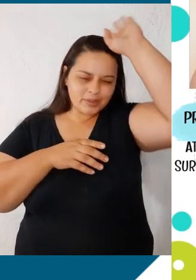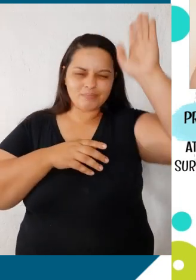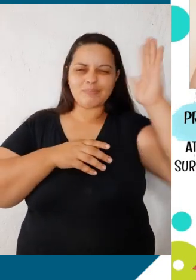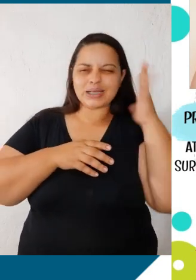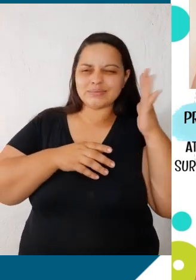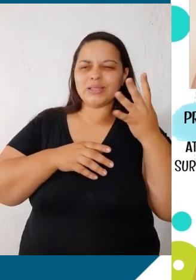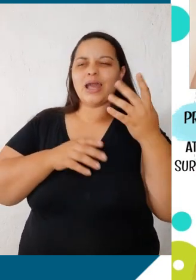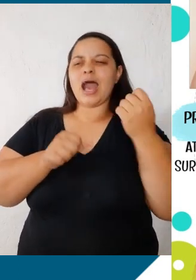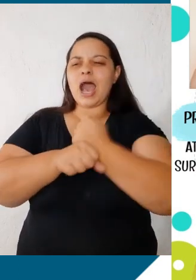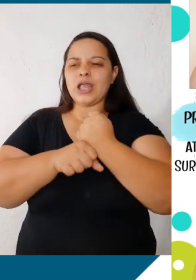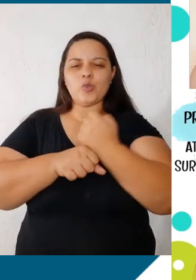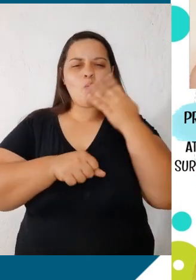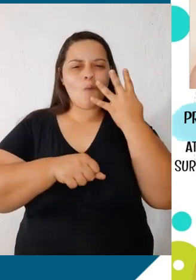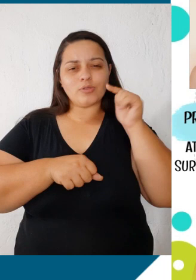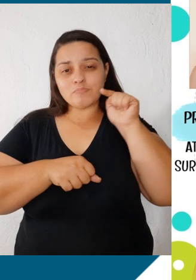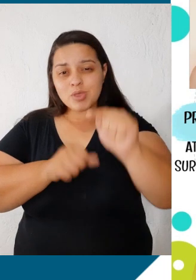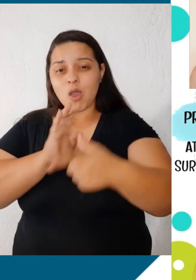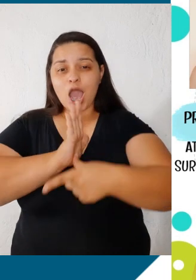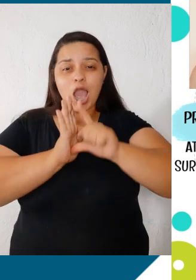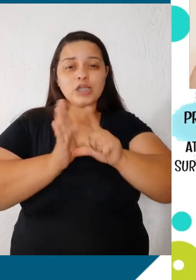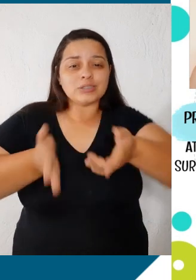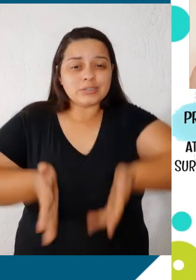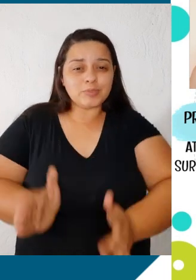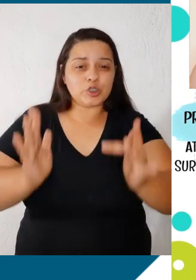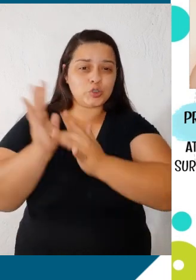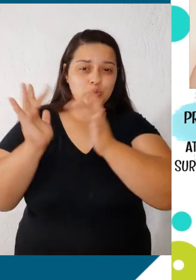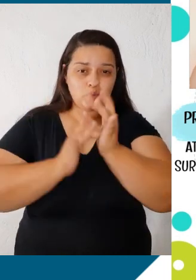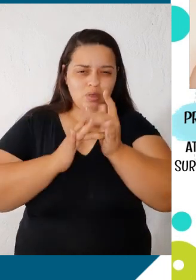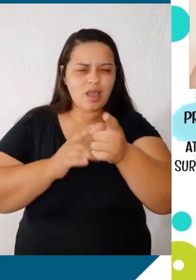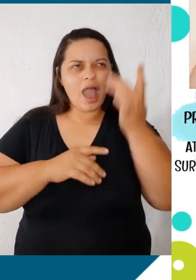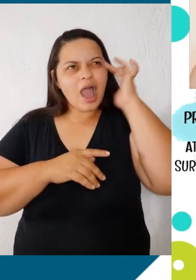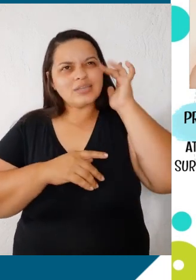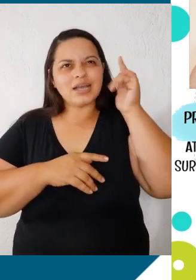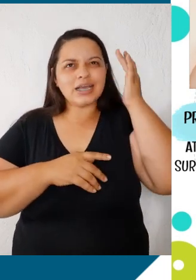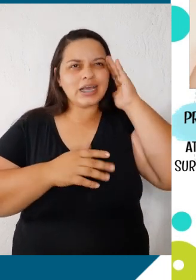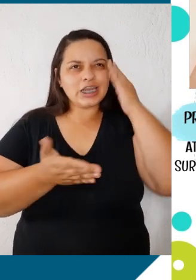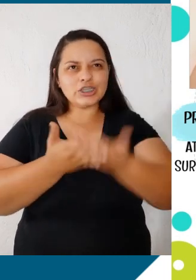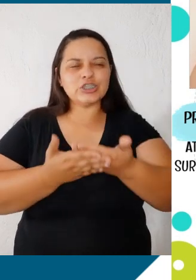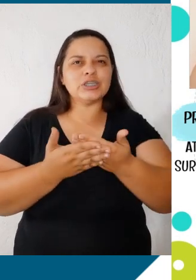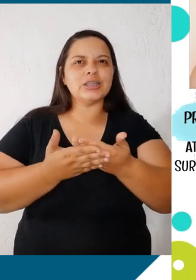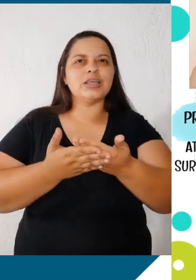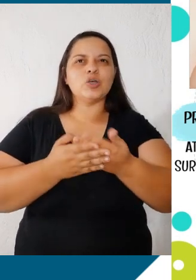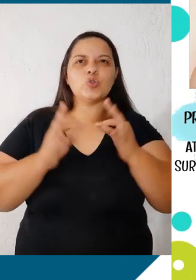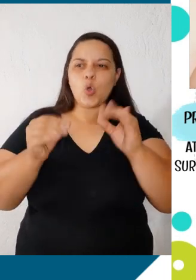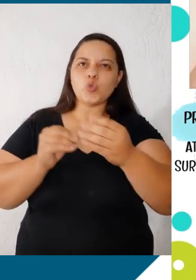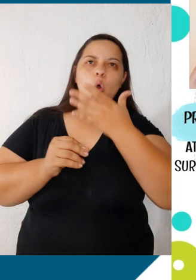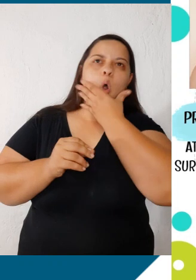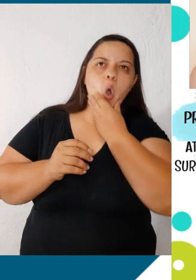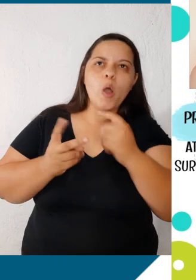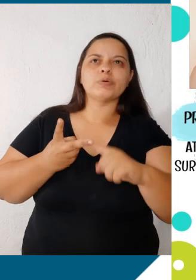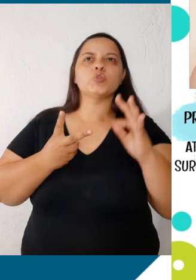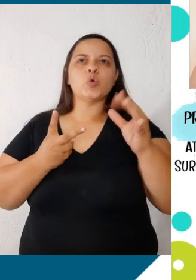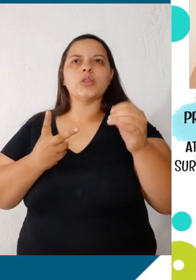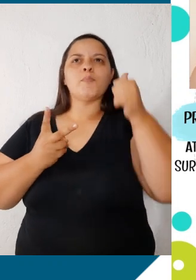do ano 4000 antes do nascimento de Jesus Cristo. Mas será que é possível dizer que todos esses homens e